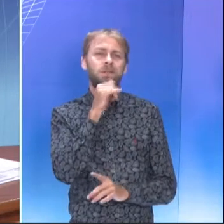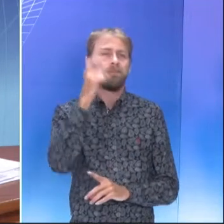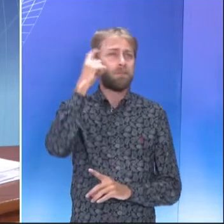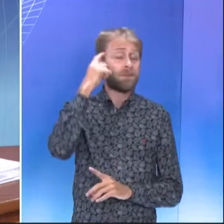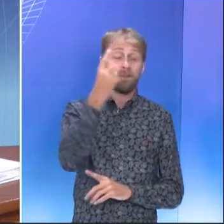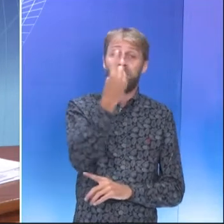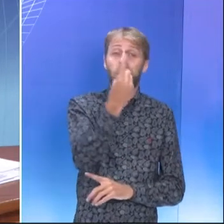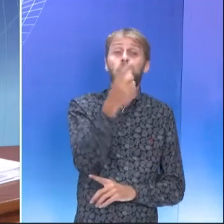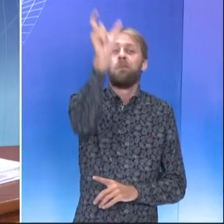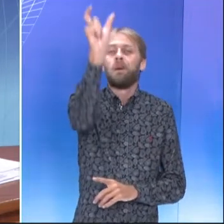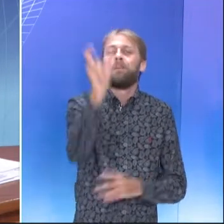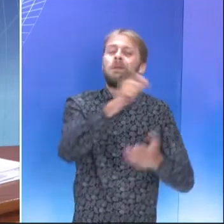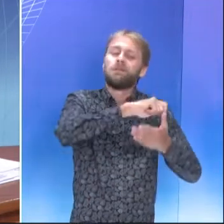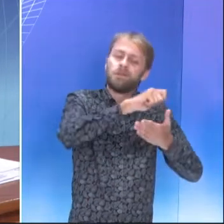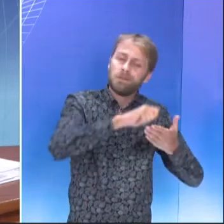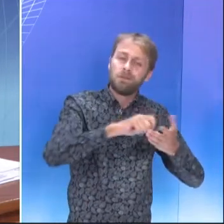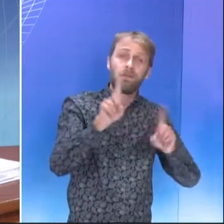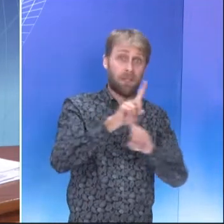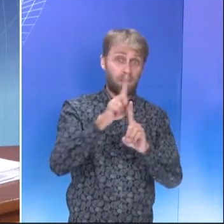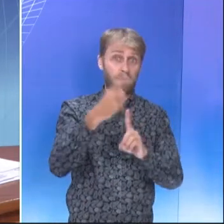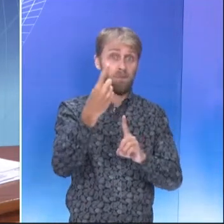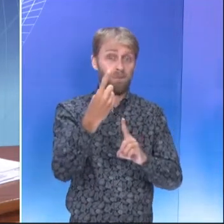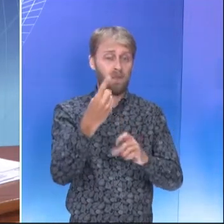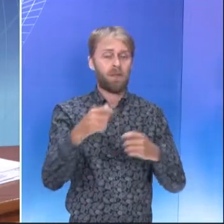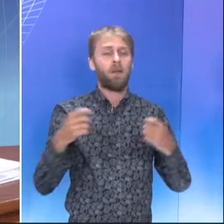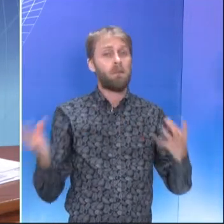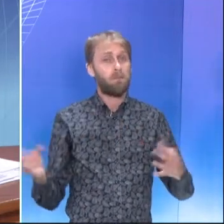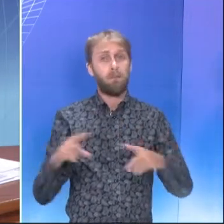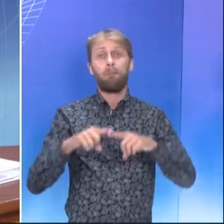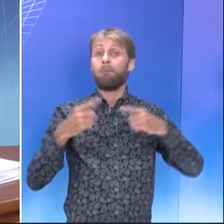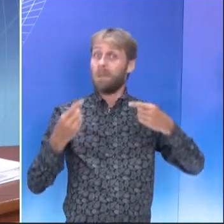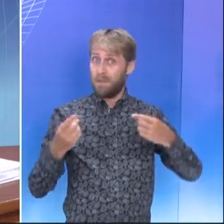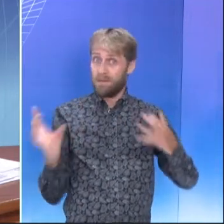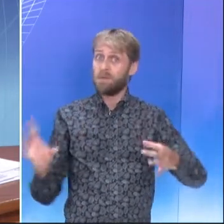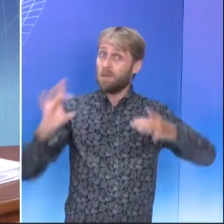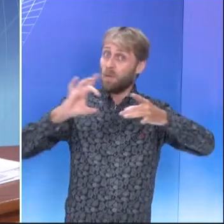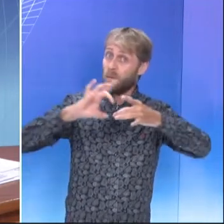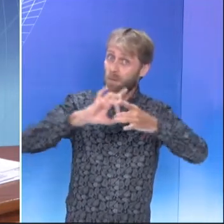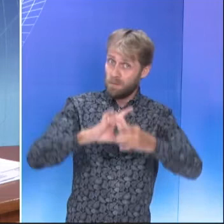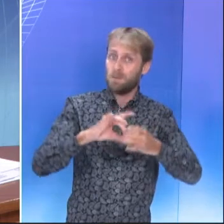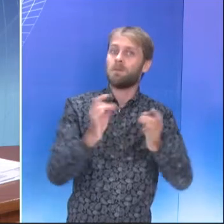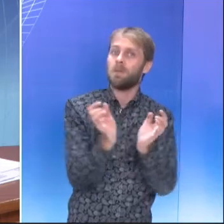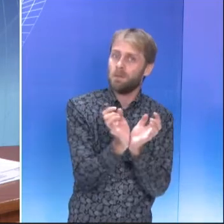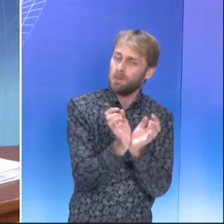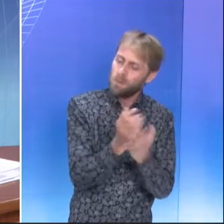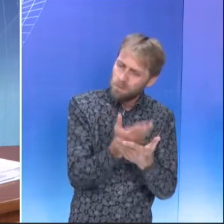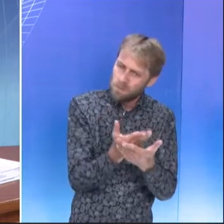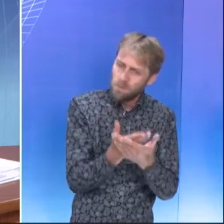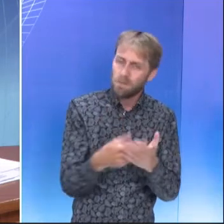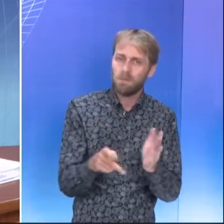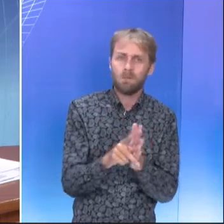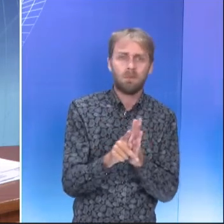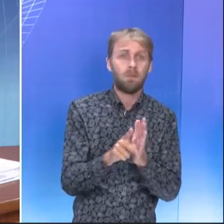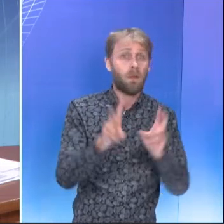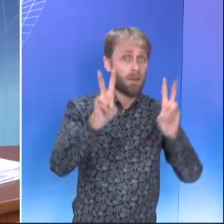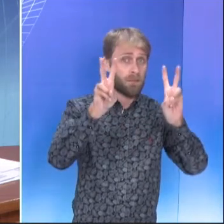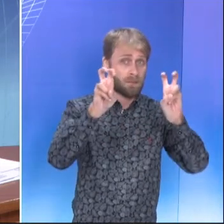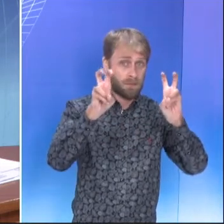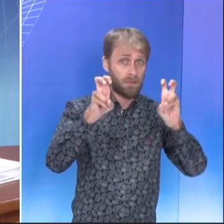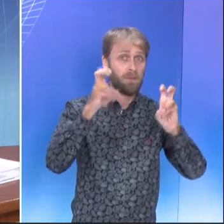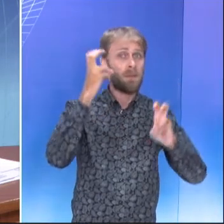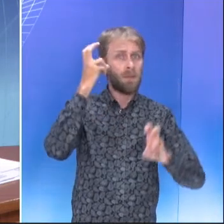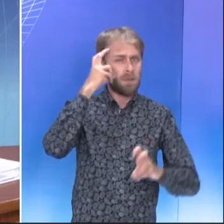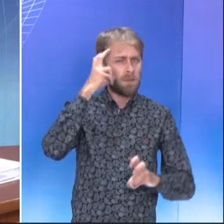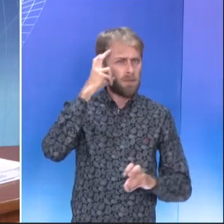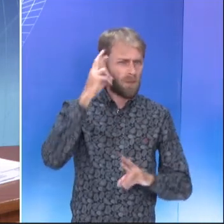um autor sem contextualizar ele com a categoria que ele estuda. Então, o tema da cultura, ele tem